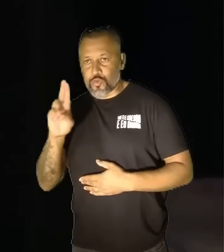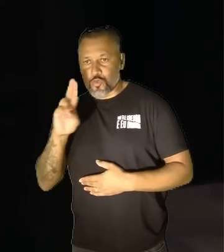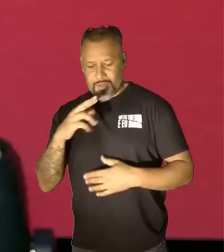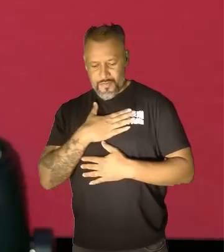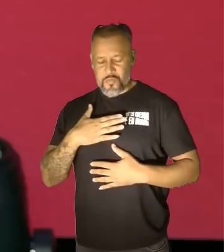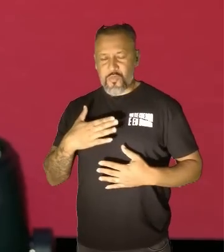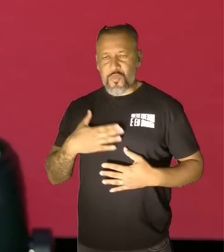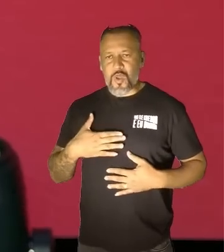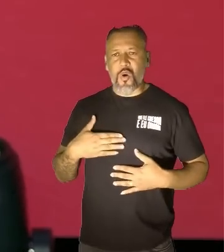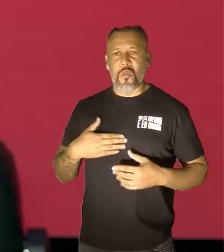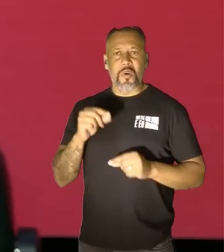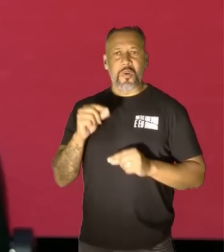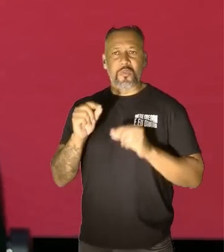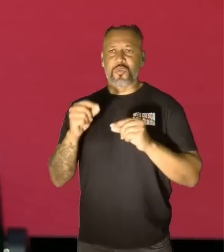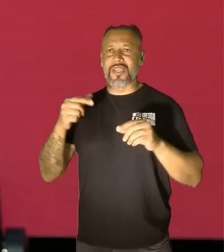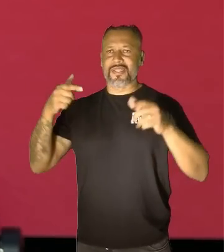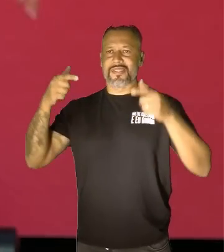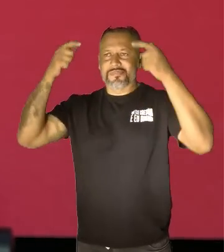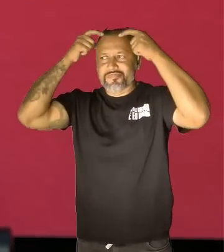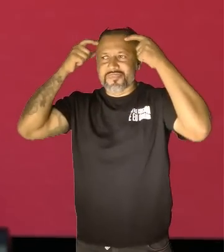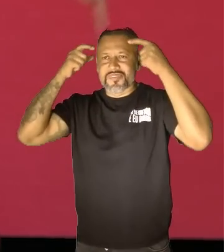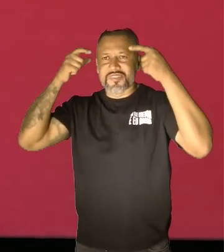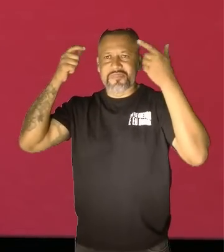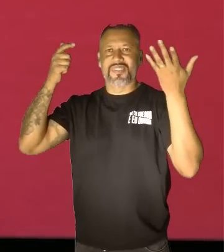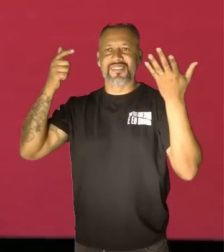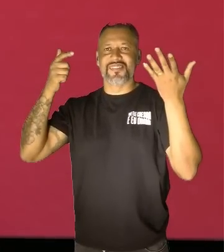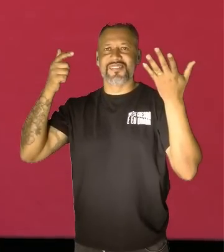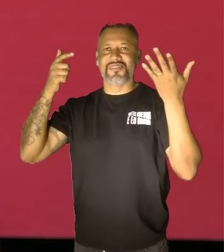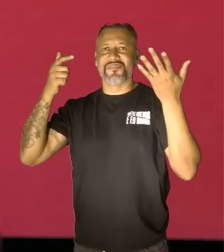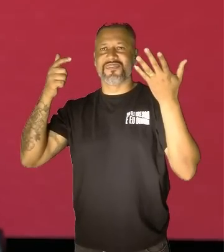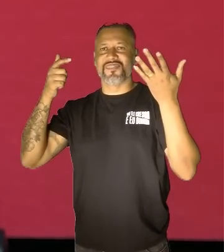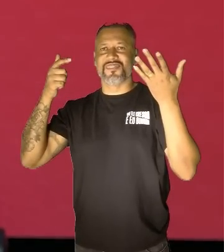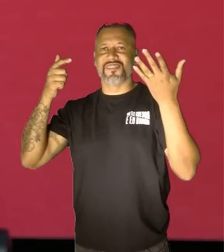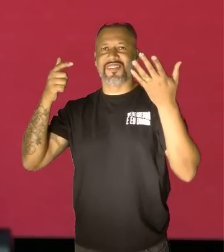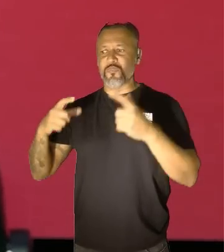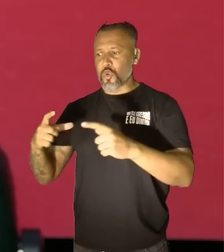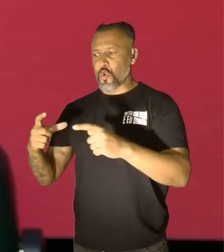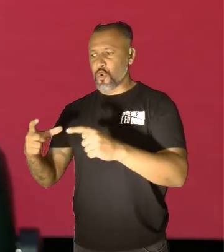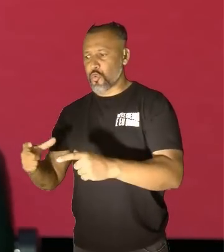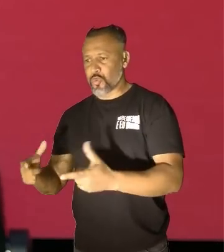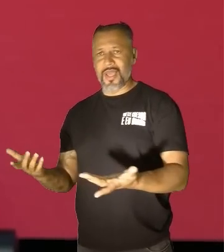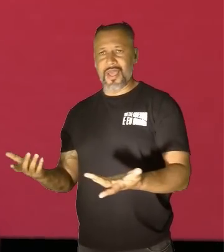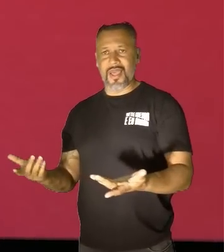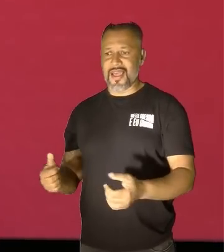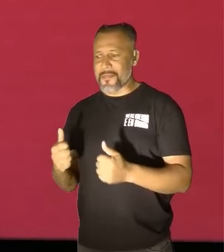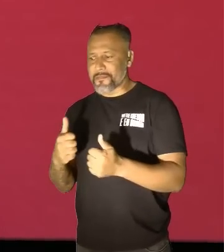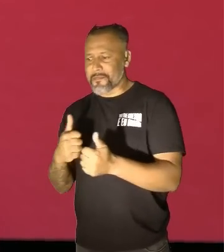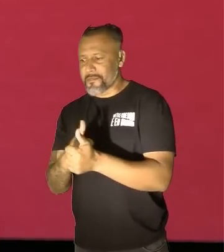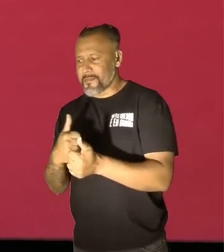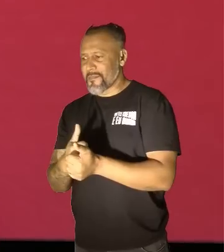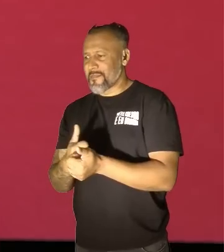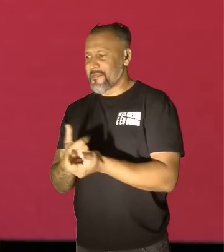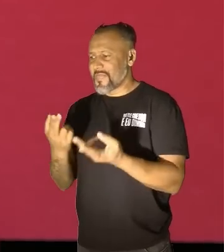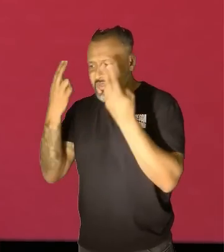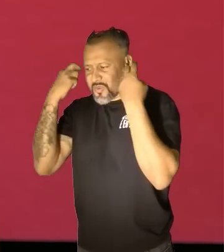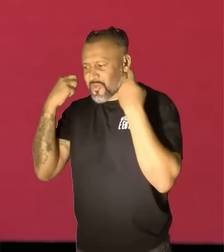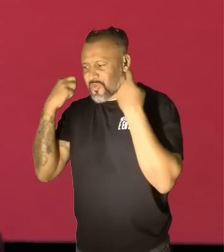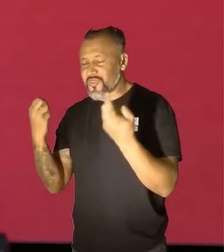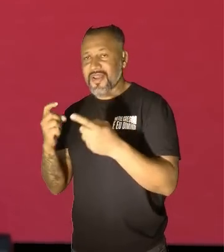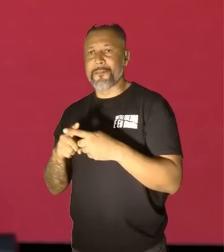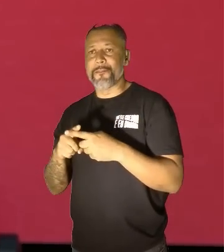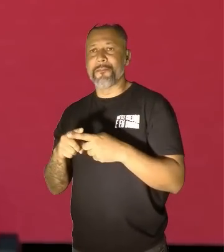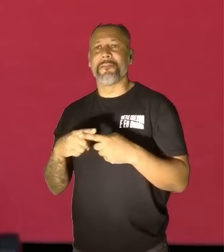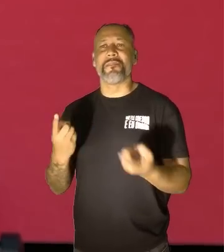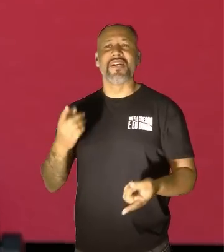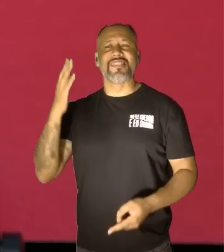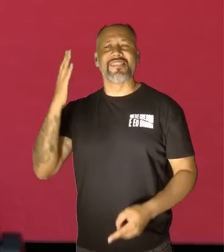talar é uma túnica de príncipe. E mesmo estando no deserto, mesmo morando em meio às ovelhas, ele já estava vestido daquilo que anos